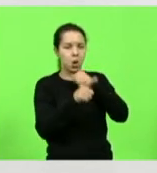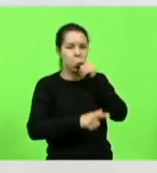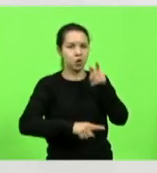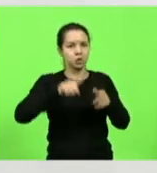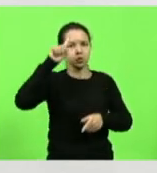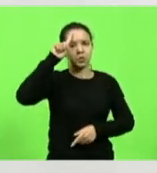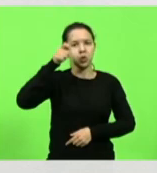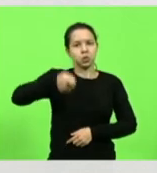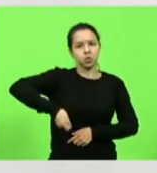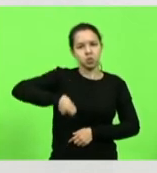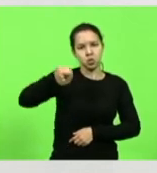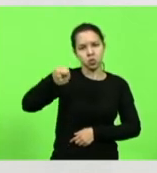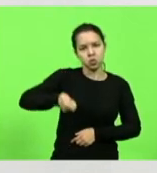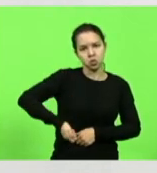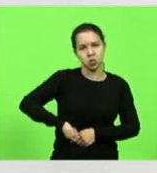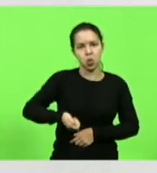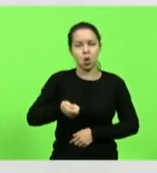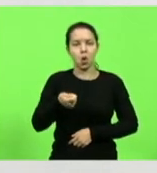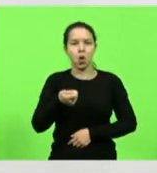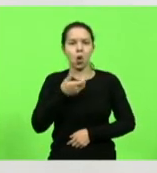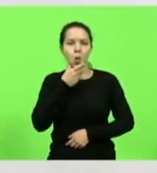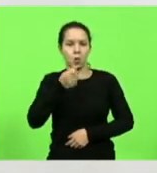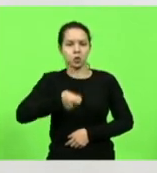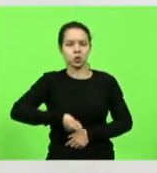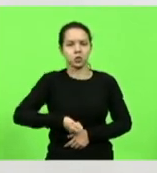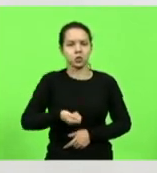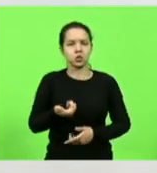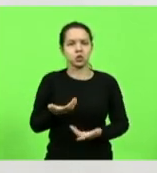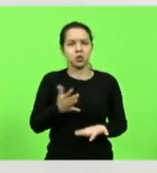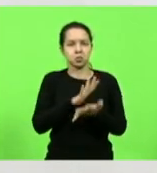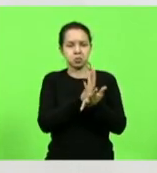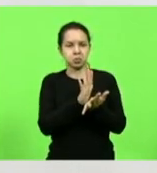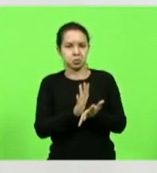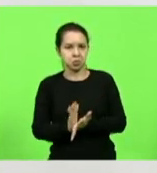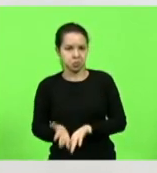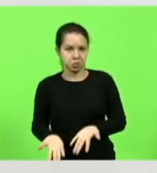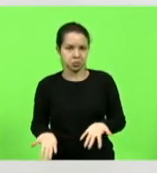homofóbico, sexista, xenófobo e até nazista.